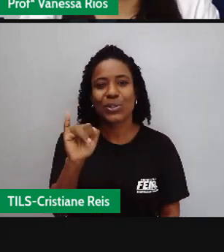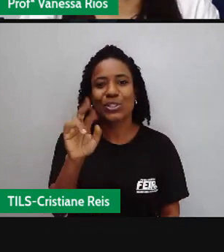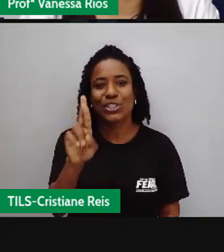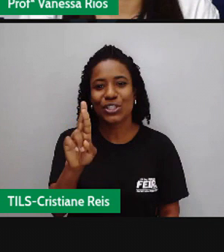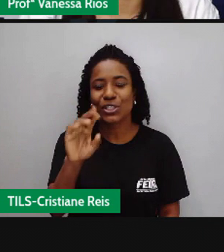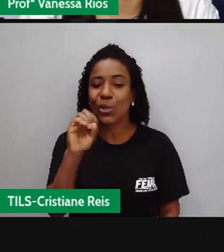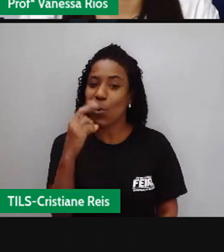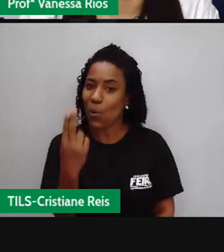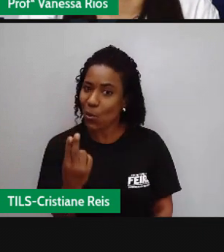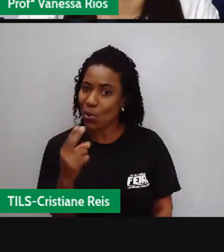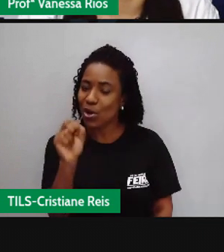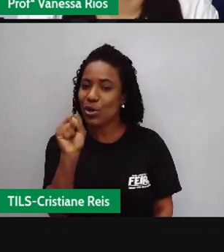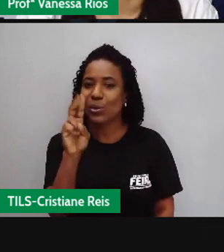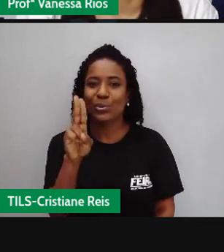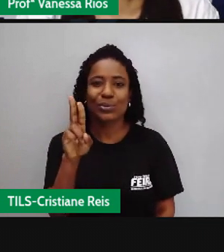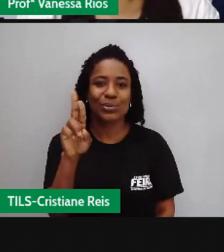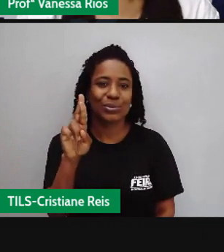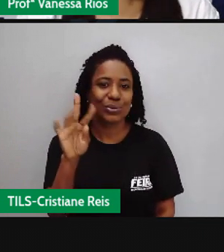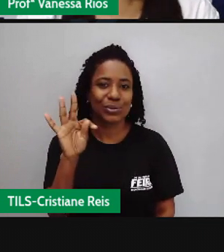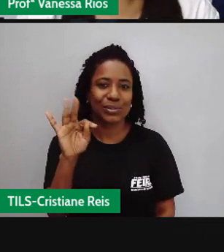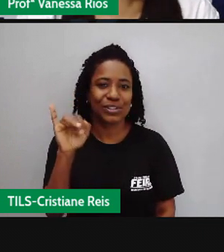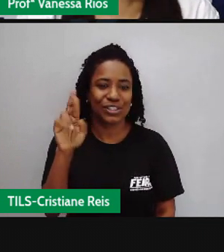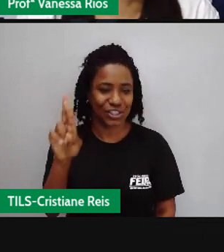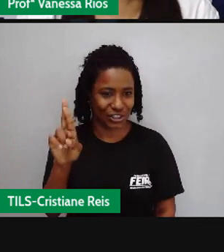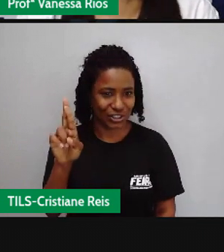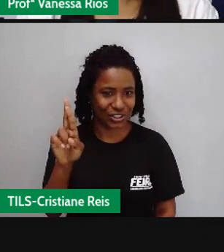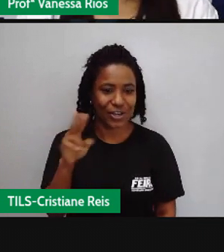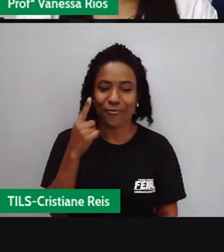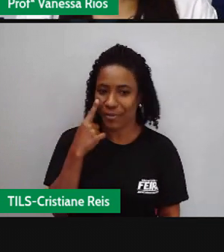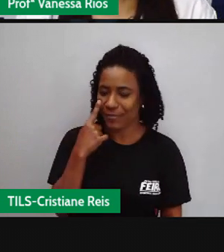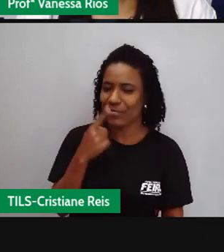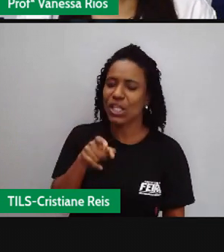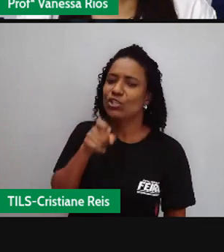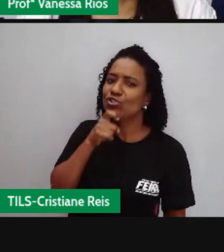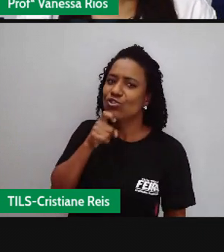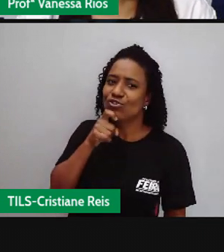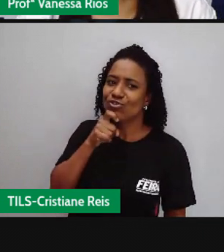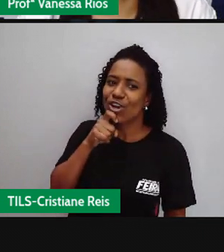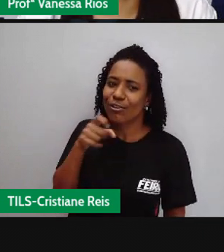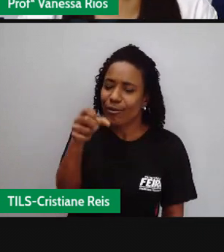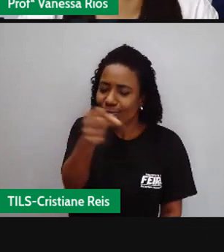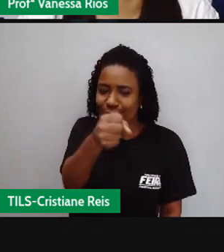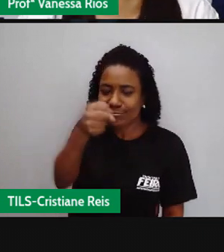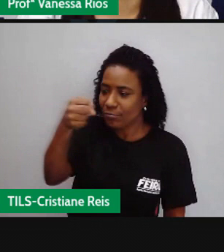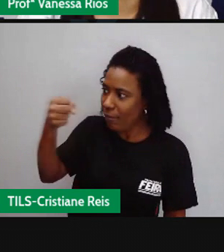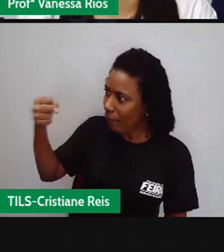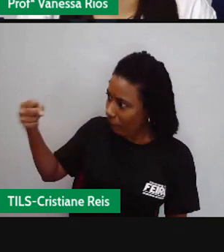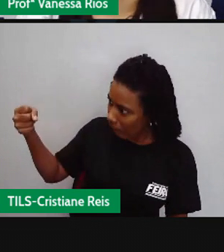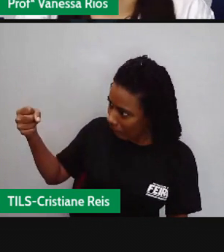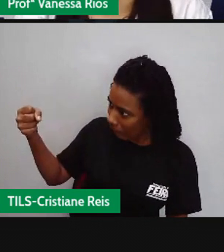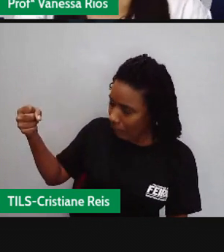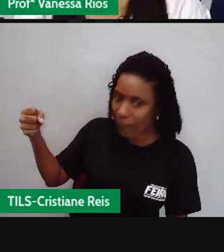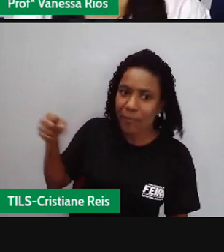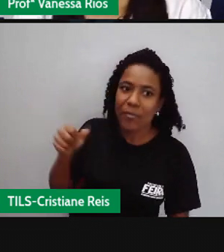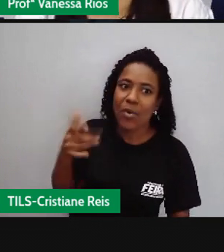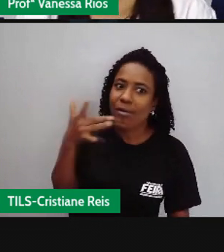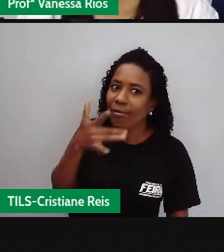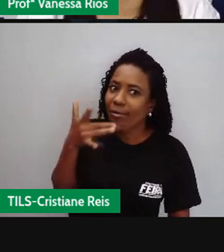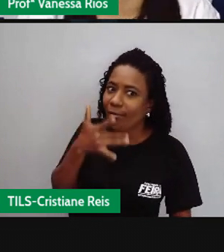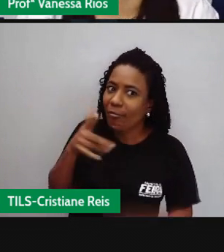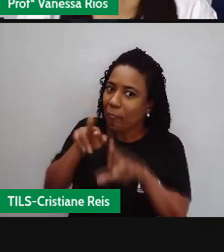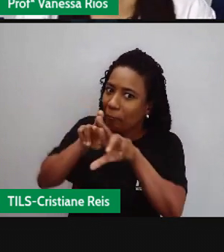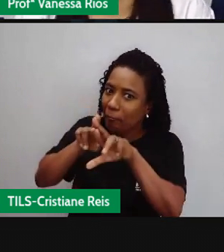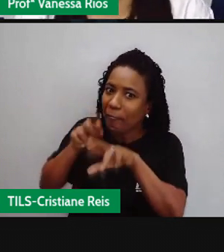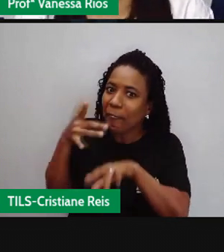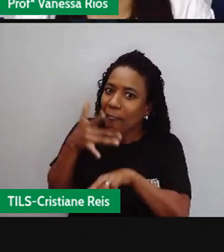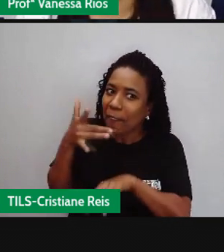significados diferentes quando eu mudo. Ó, a geladeira está de guloseimas deliciosas. Então, estou falando aí que